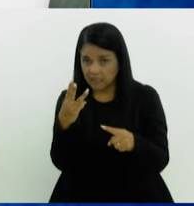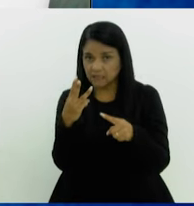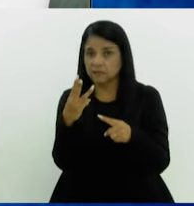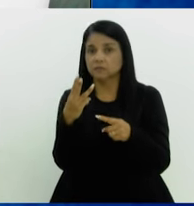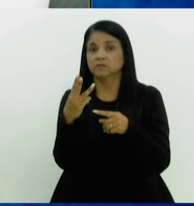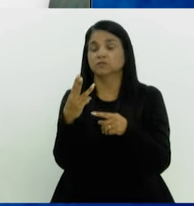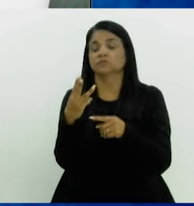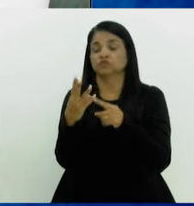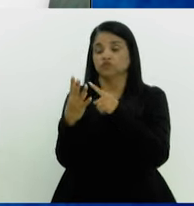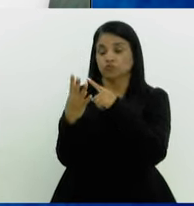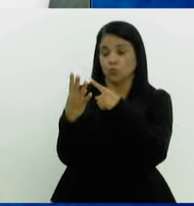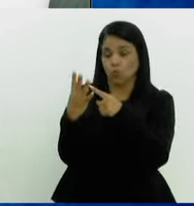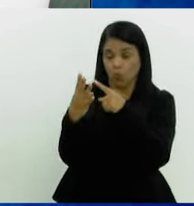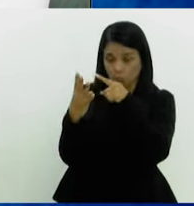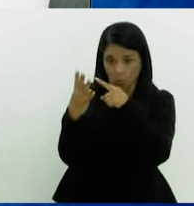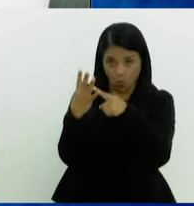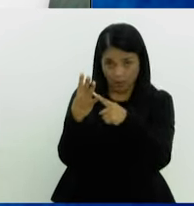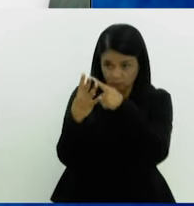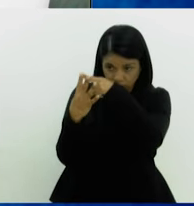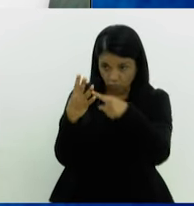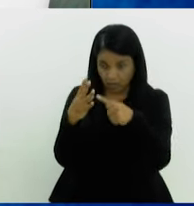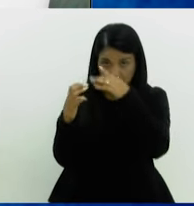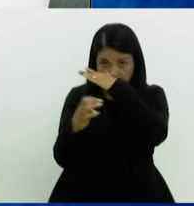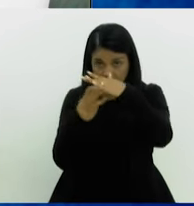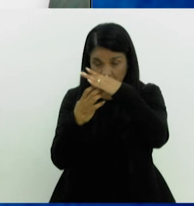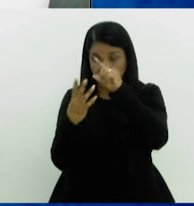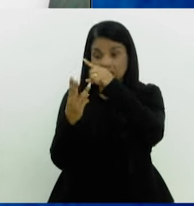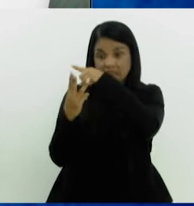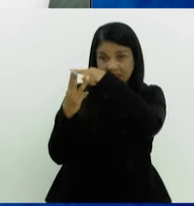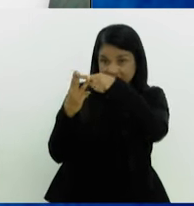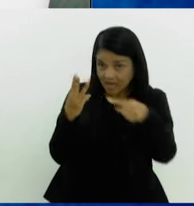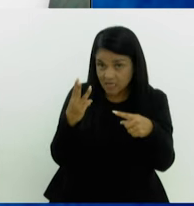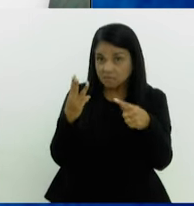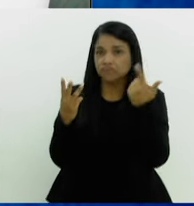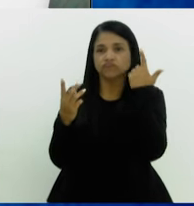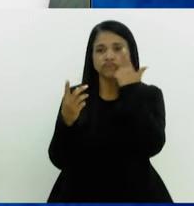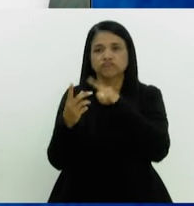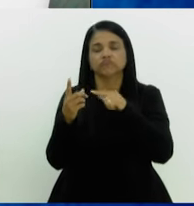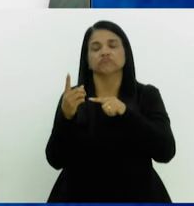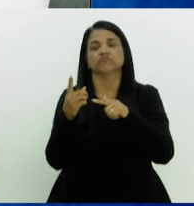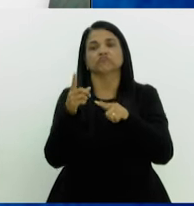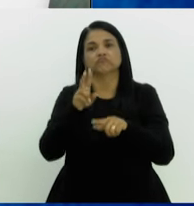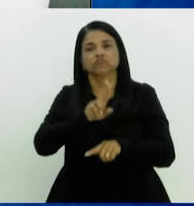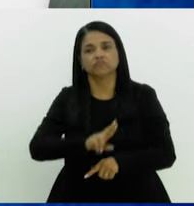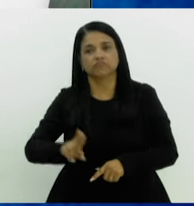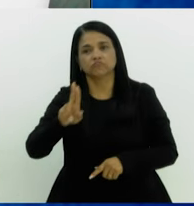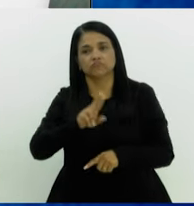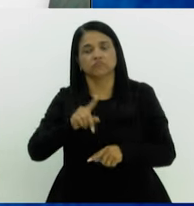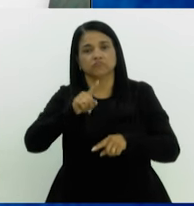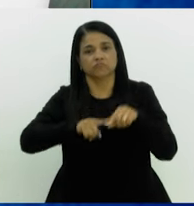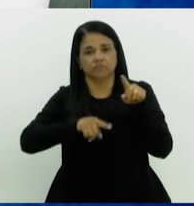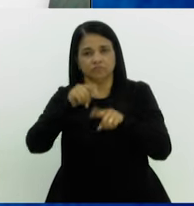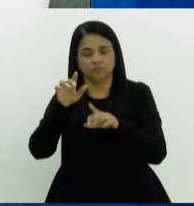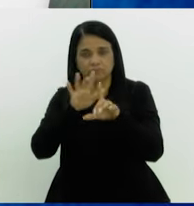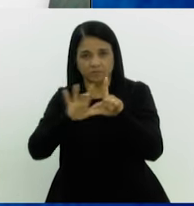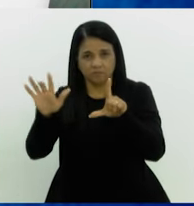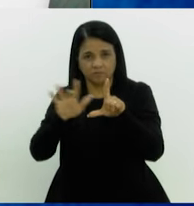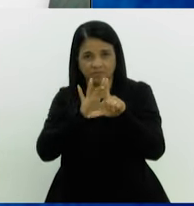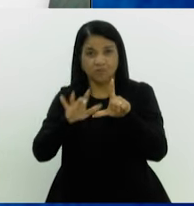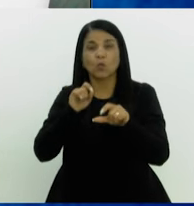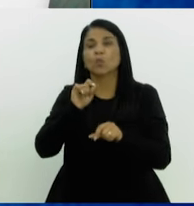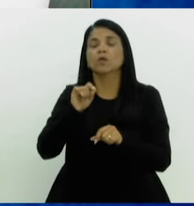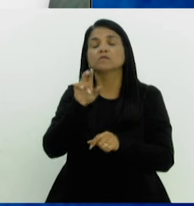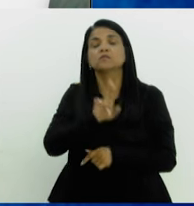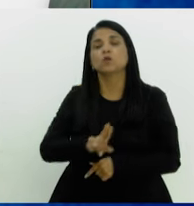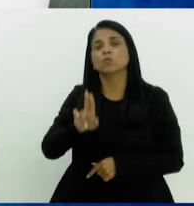empresas já utiliza ferramentas digitais E aí eu vou até fazer outra pesquisa aqui de consumo Quem de vocês já usou o Instagram para procurar